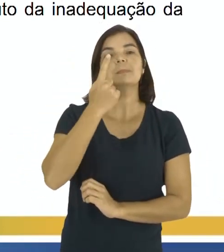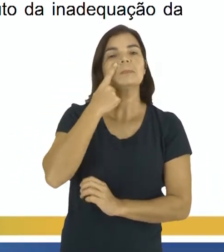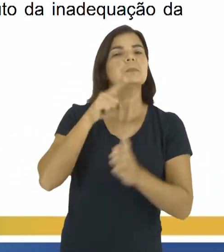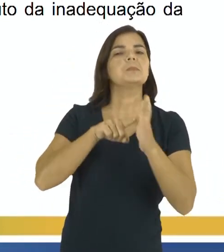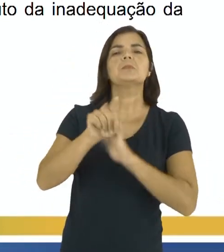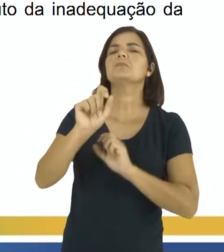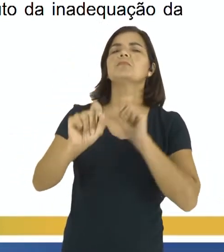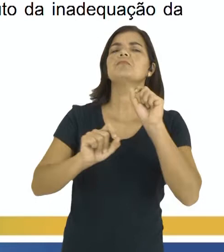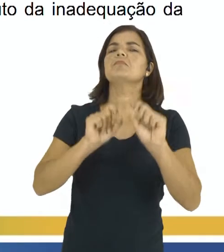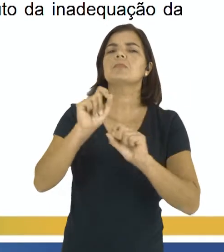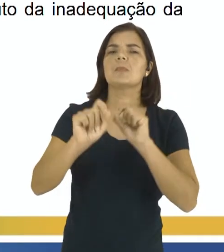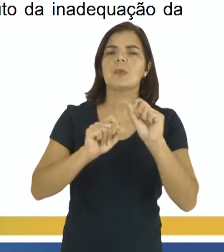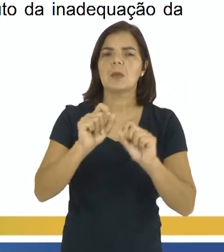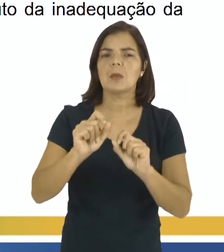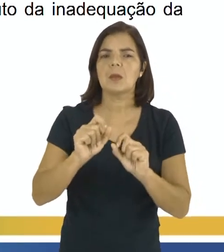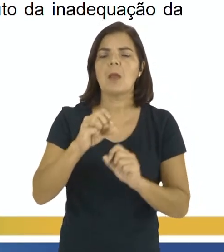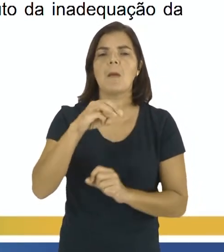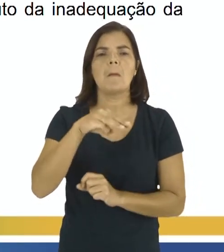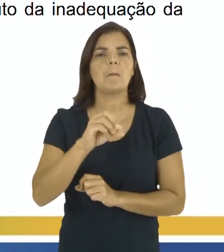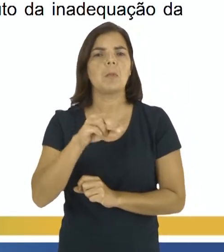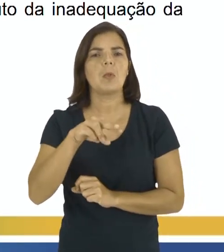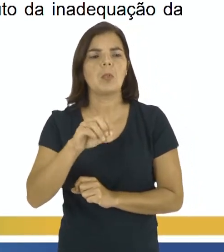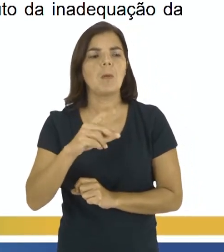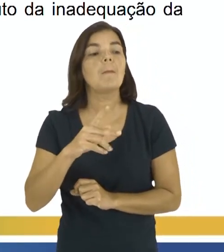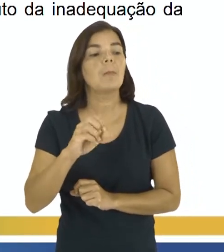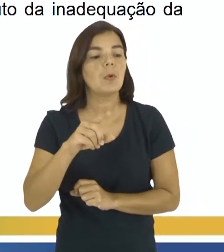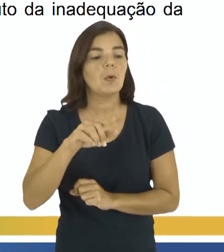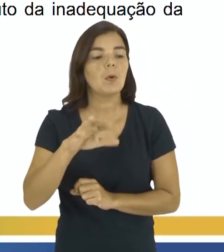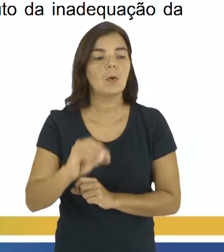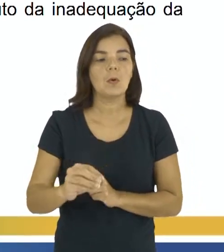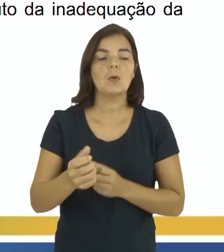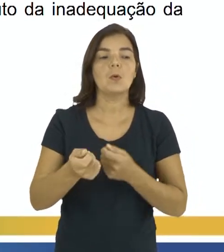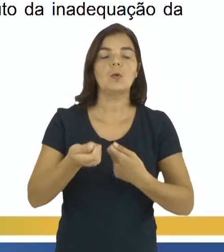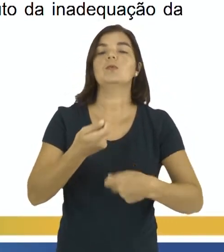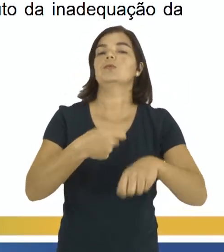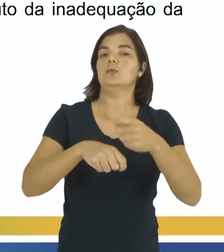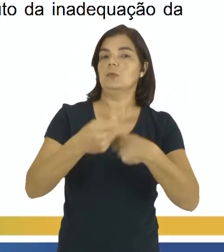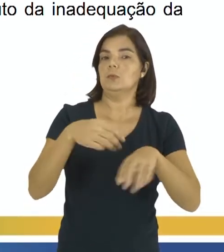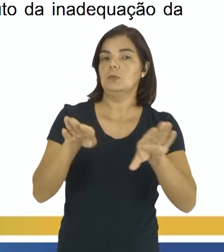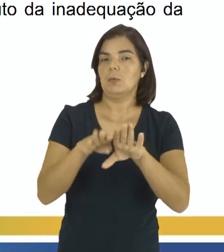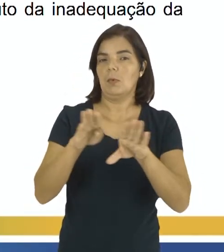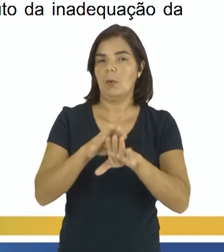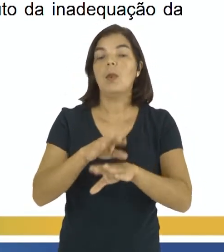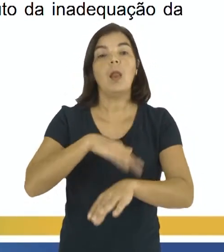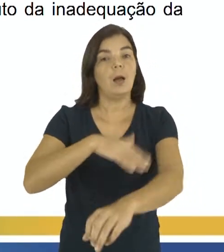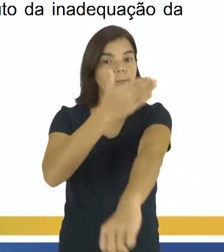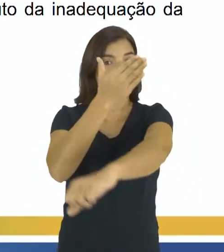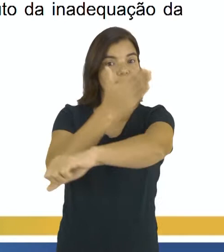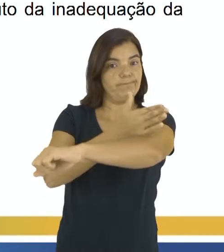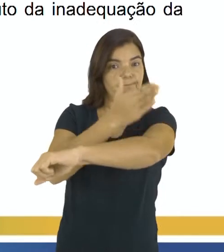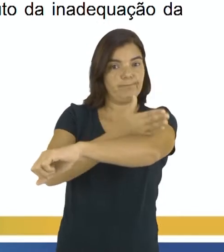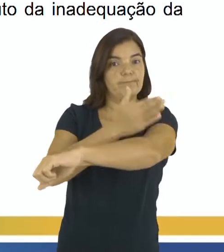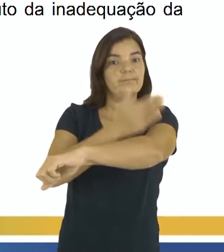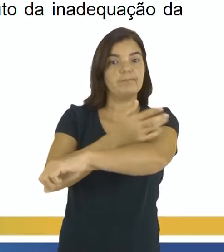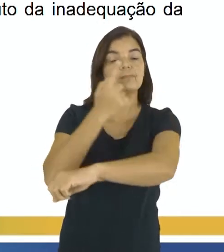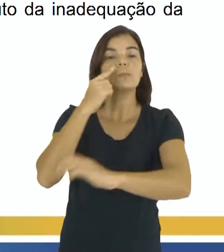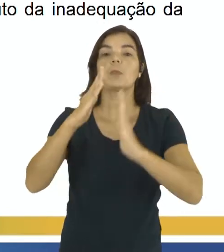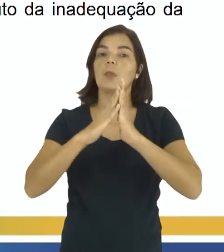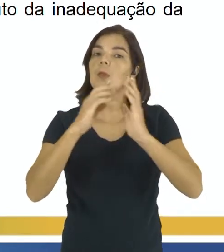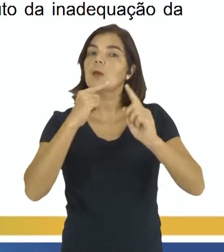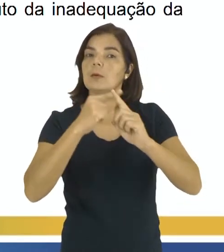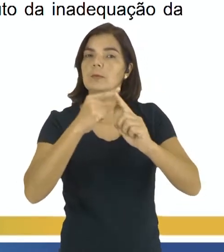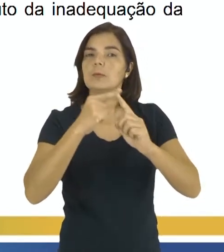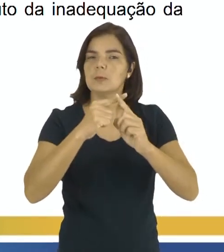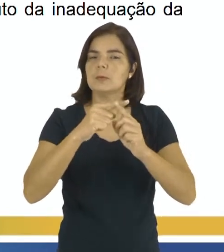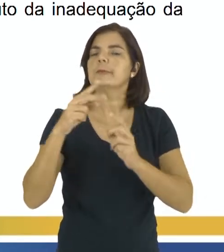que monopólio é esse, professora? Olha só, pessoal, vocês sabem que durante a Idade Média, a Igreja era detentora de